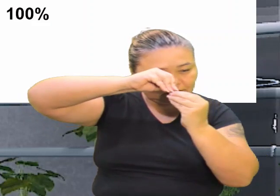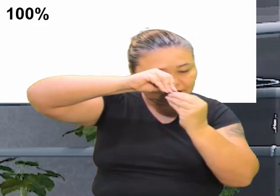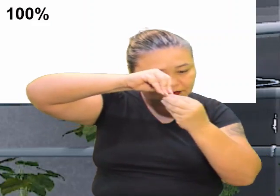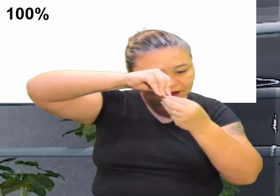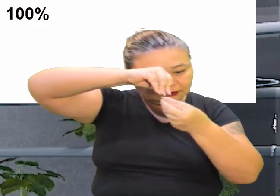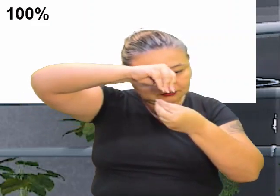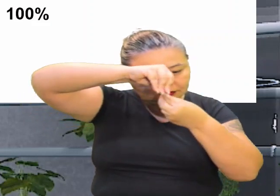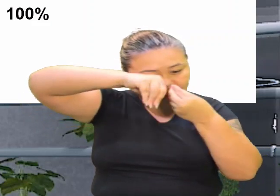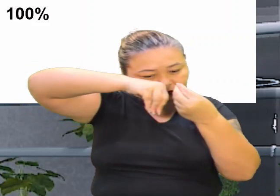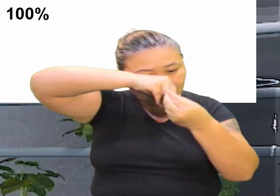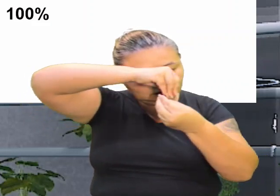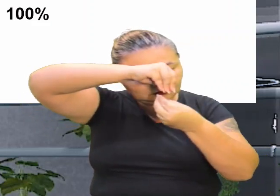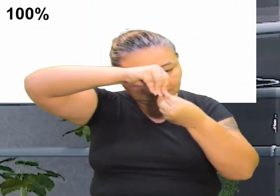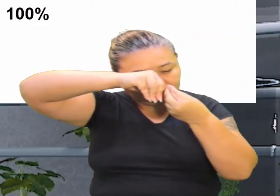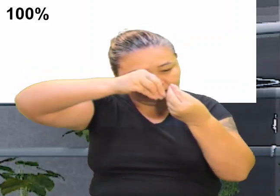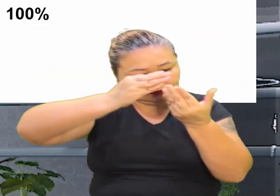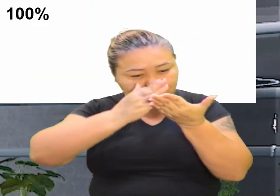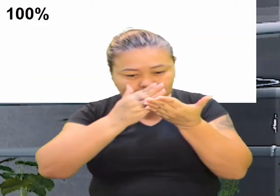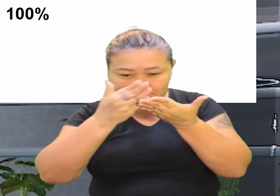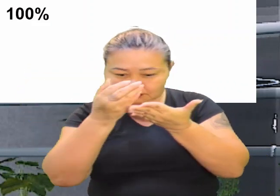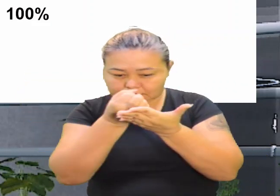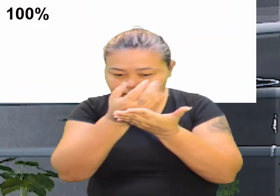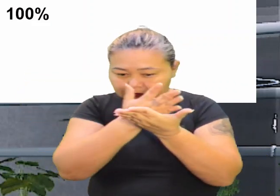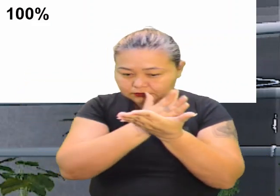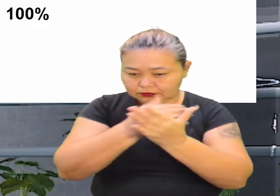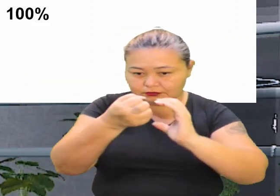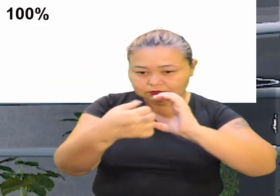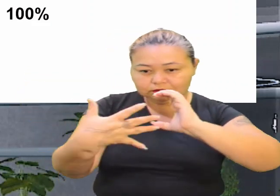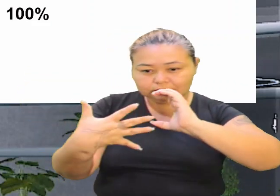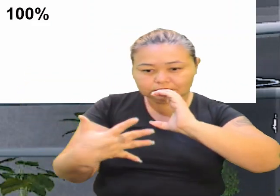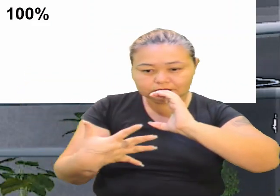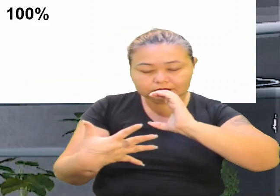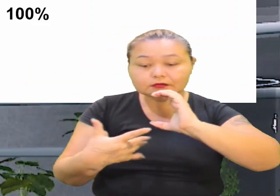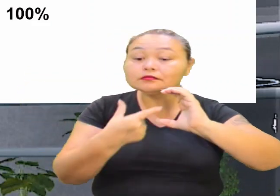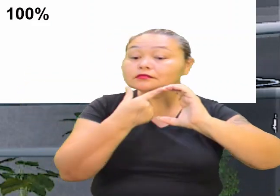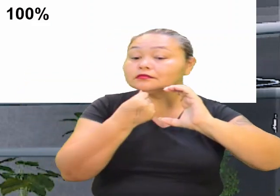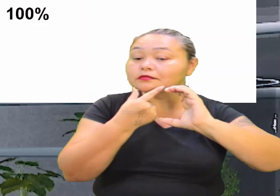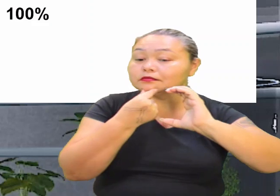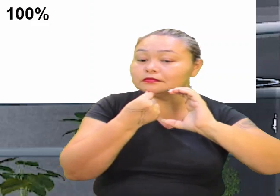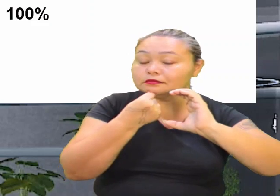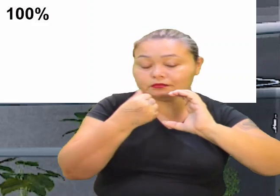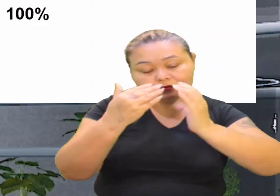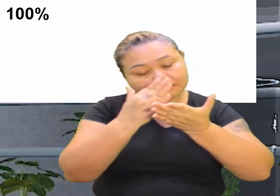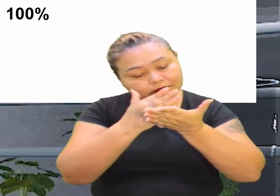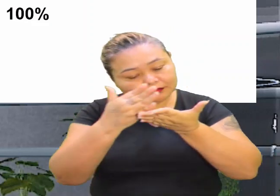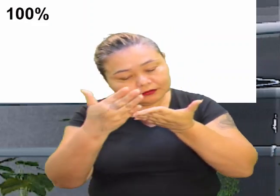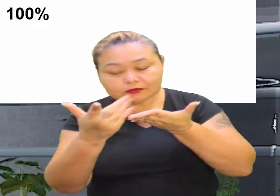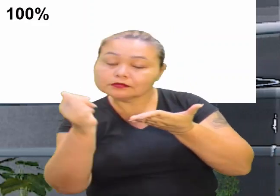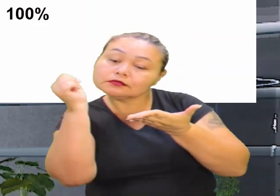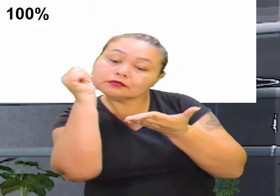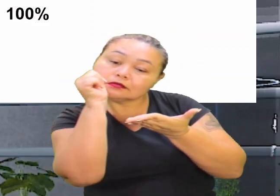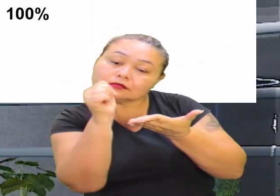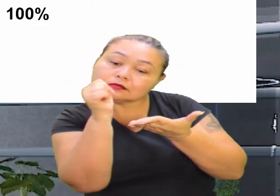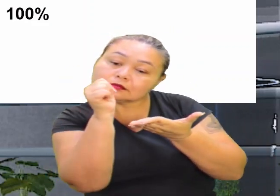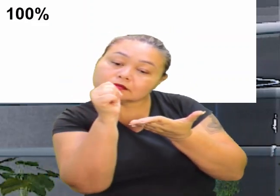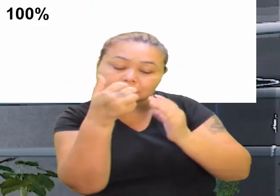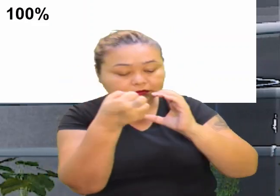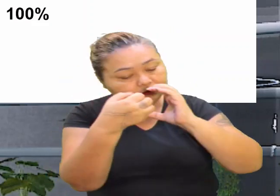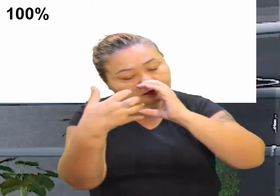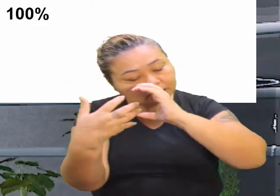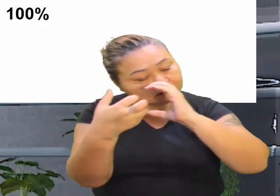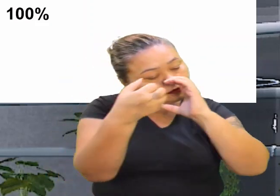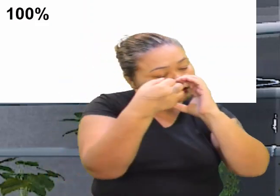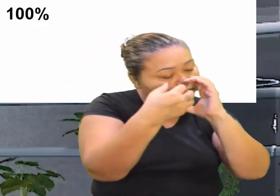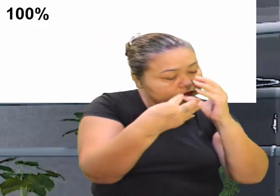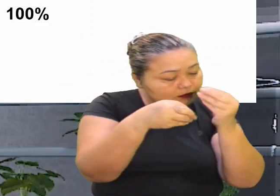a participação da metade da característica masculina com a metade da característica feminina. E